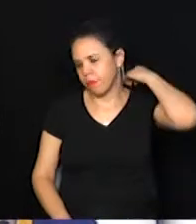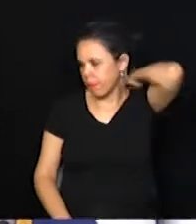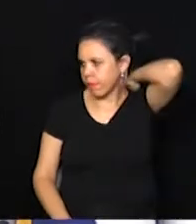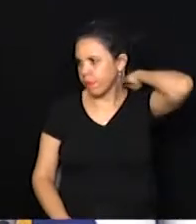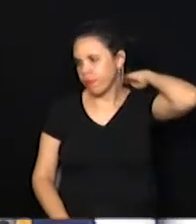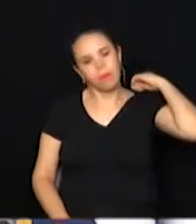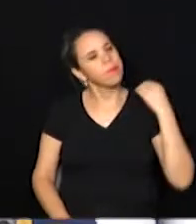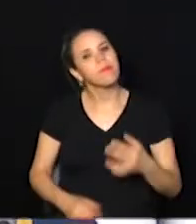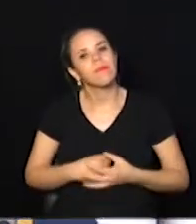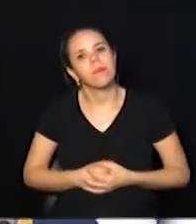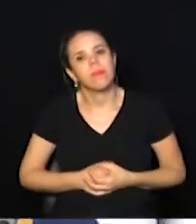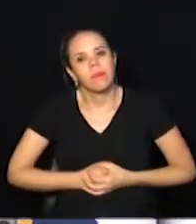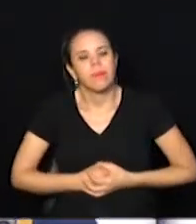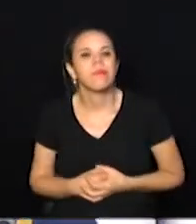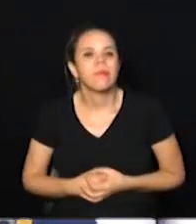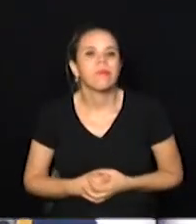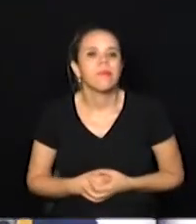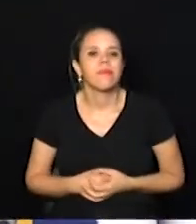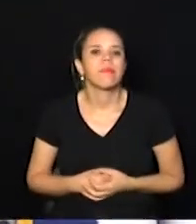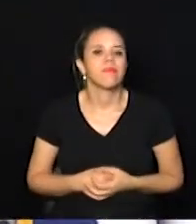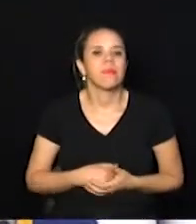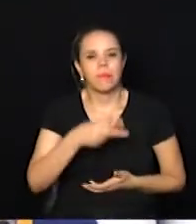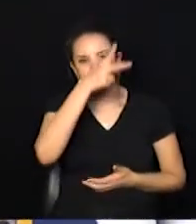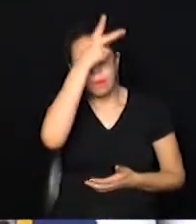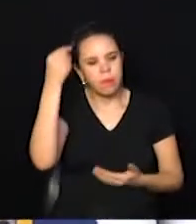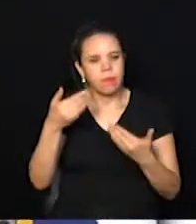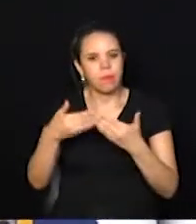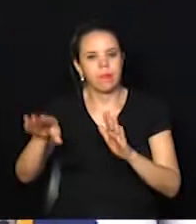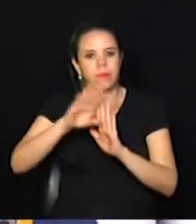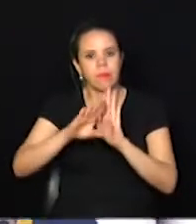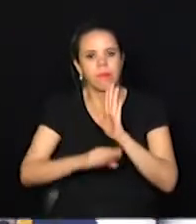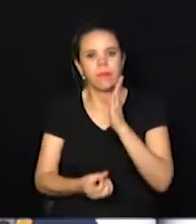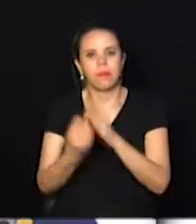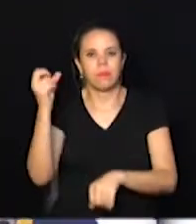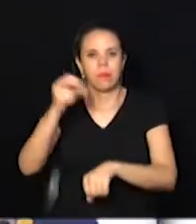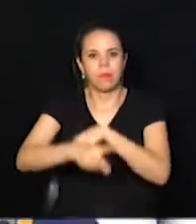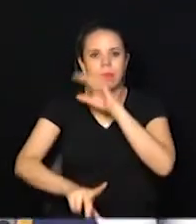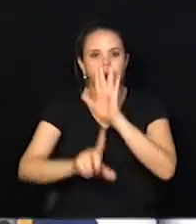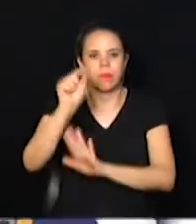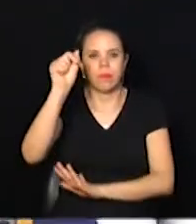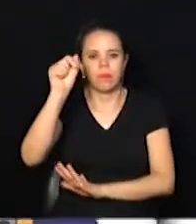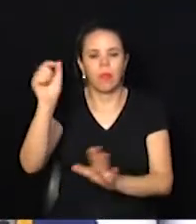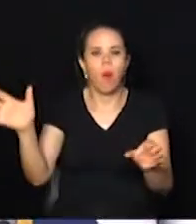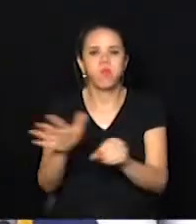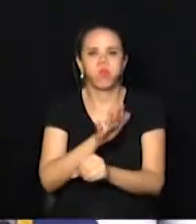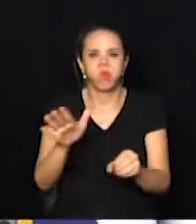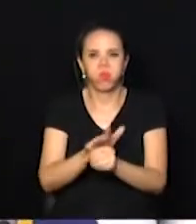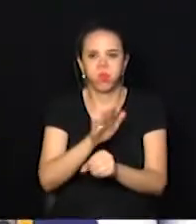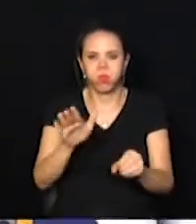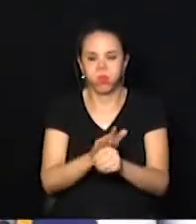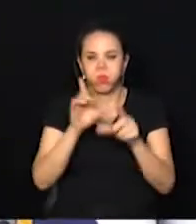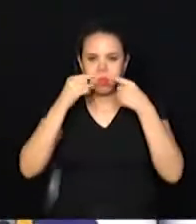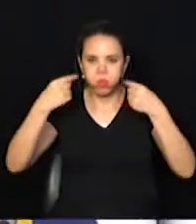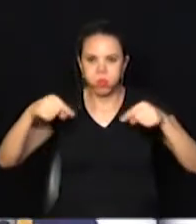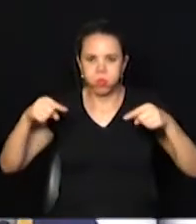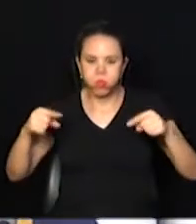No dia 9, o Toninho lançou o programa de geração de emprego e renda. E lotou o Castro Meno com 800